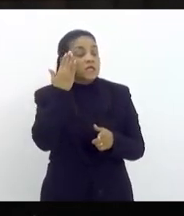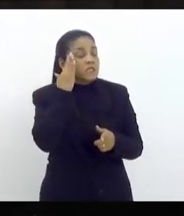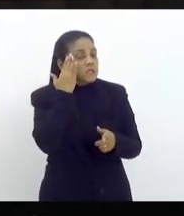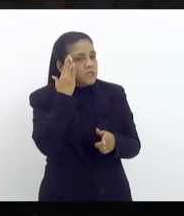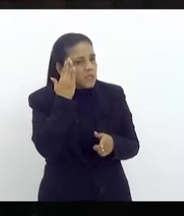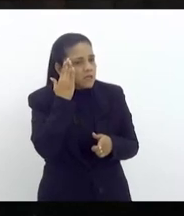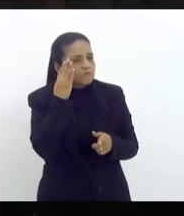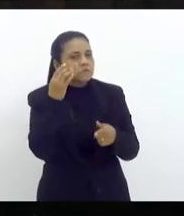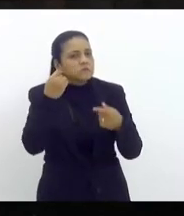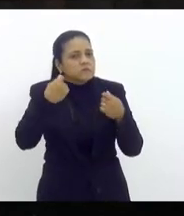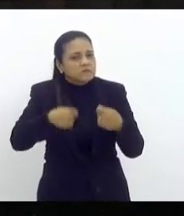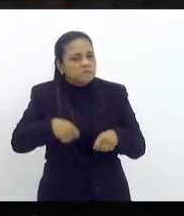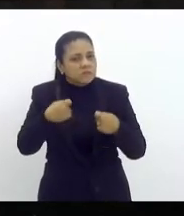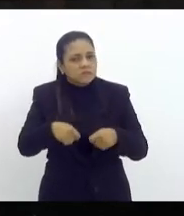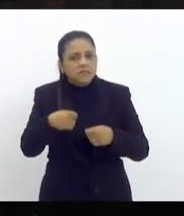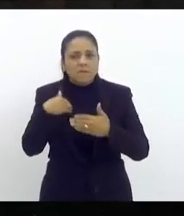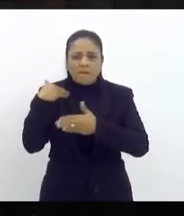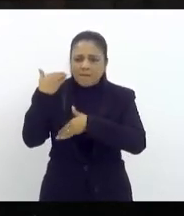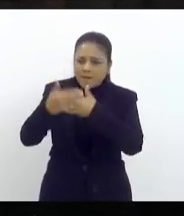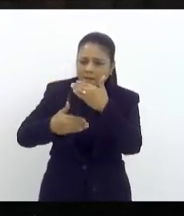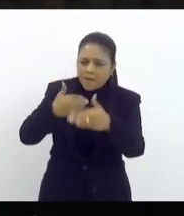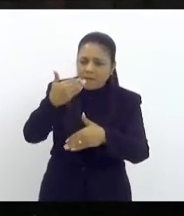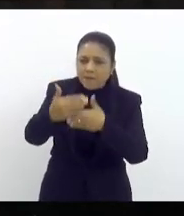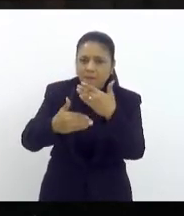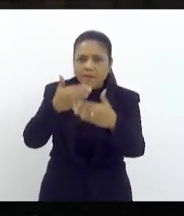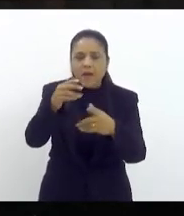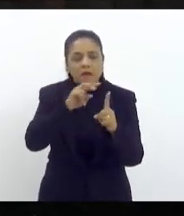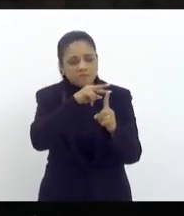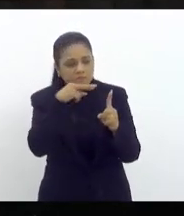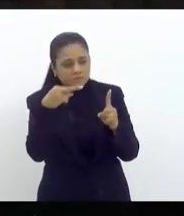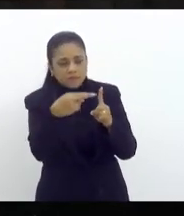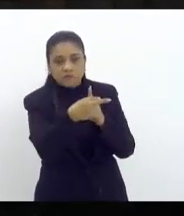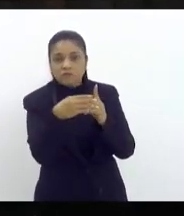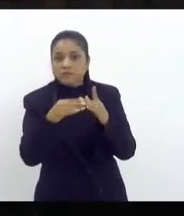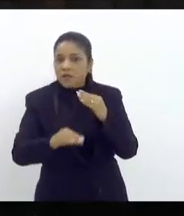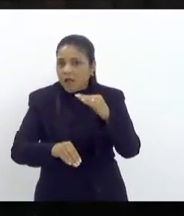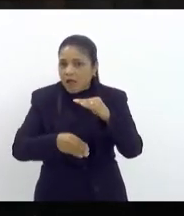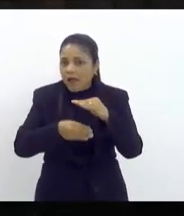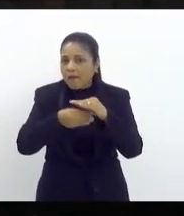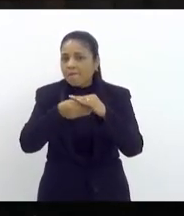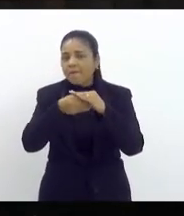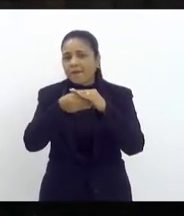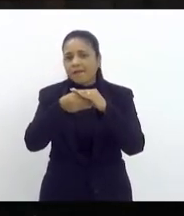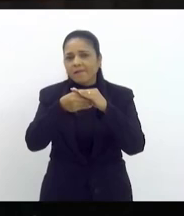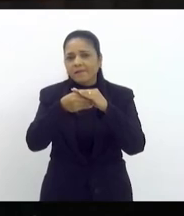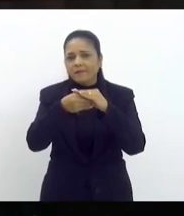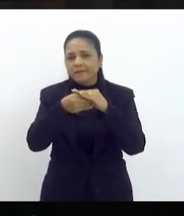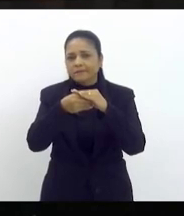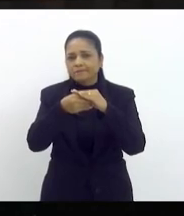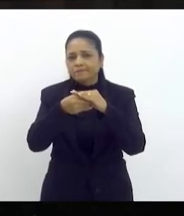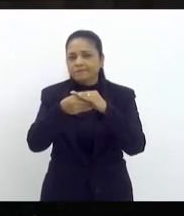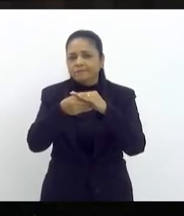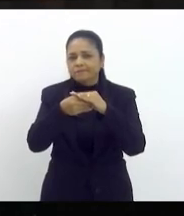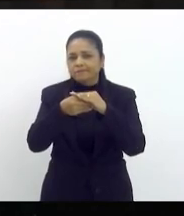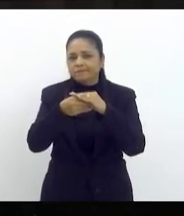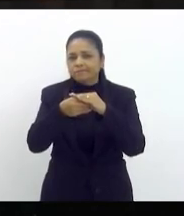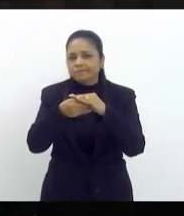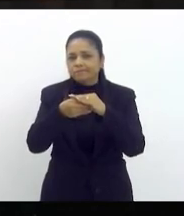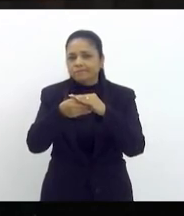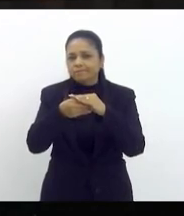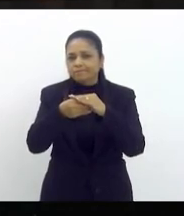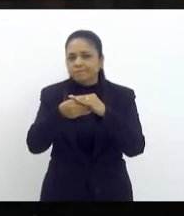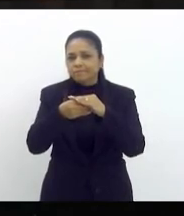é preciso avançar na perspectiva de que as emendas sejam emendas construídas com